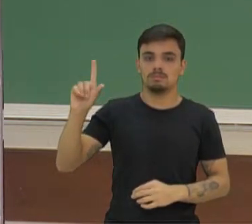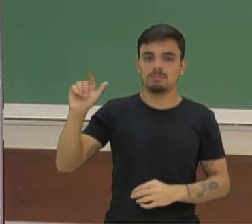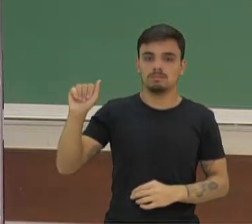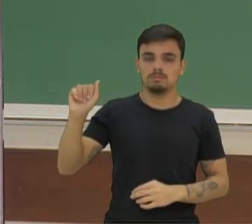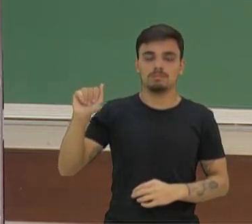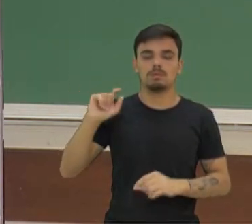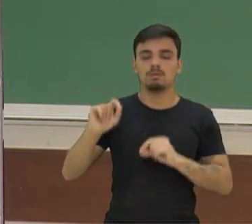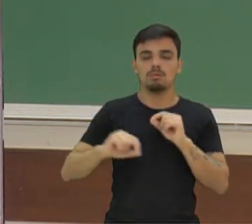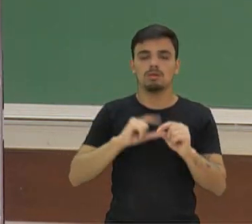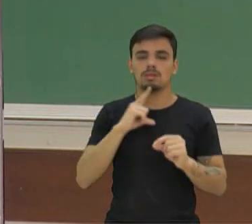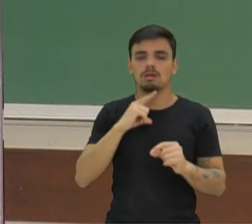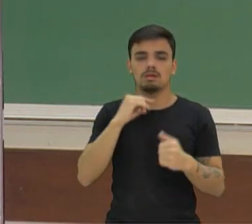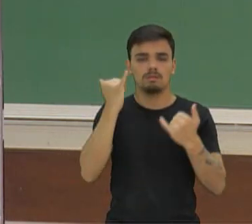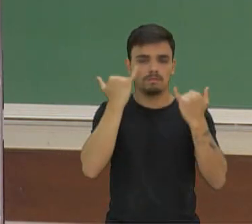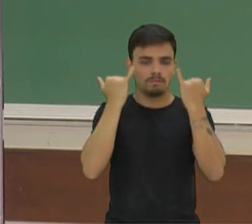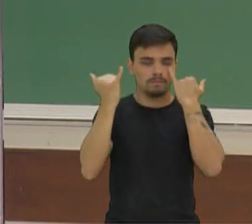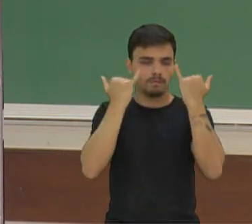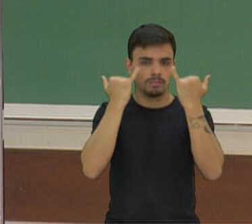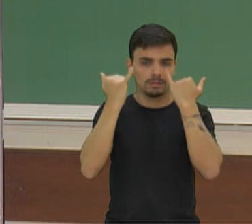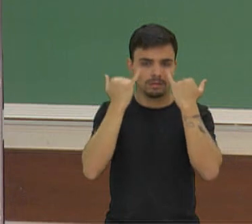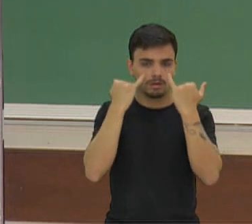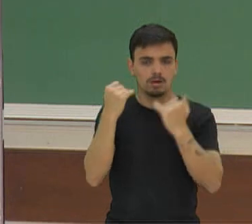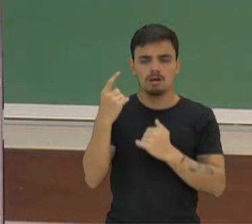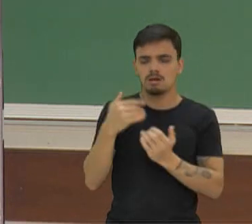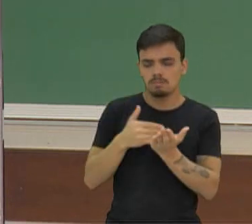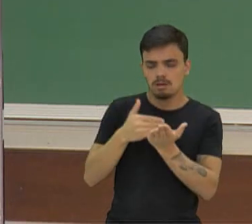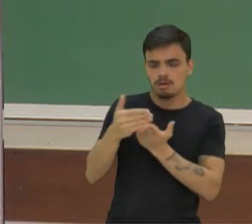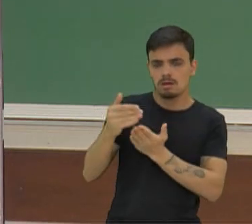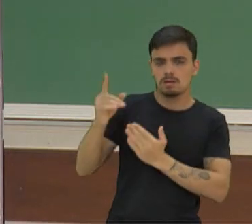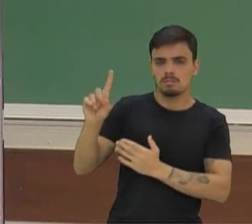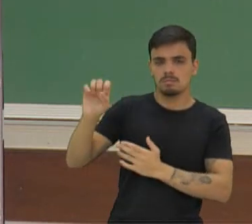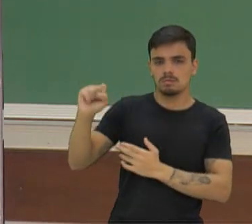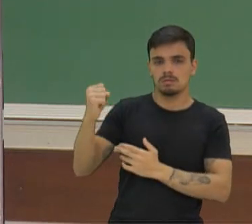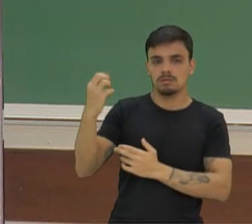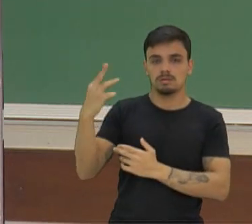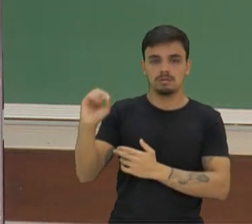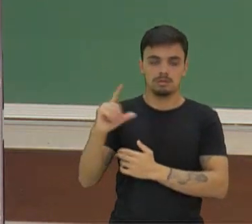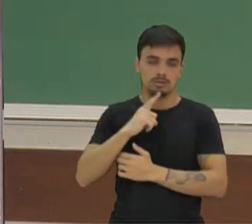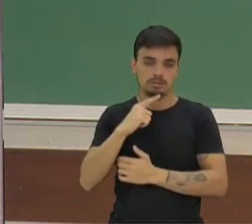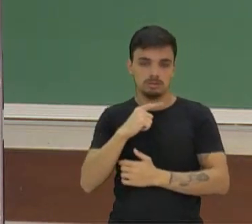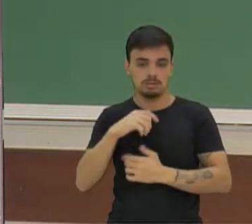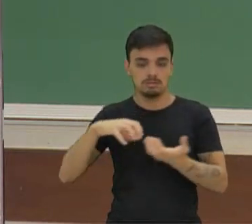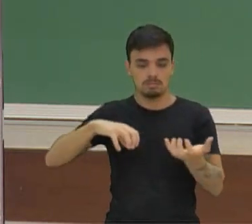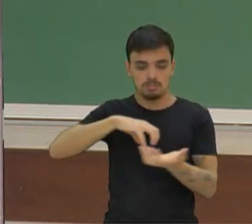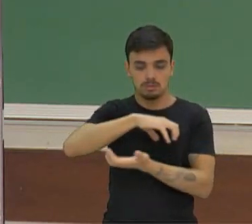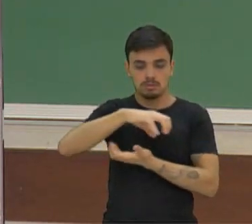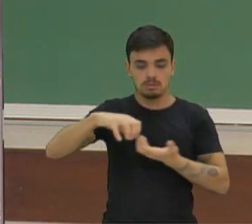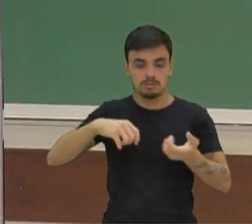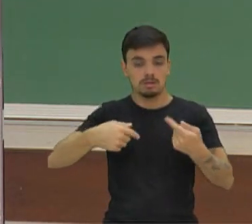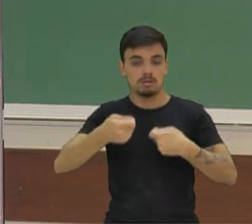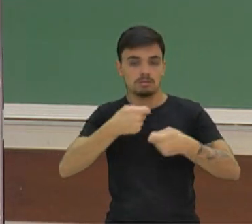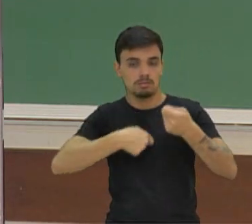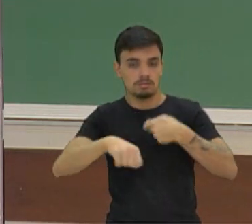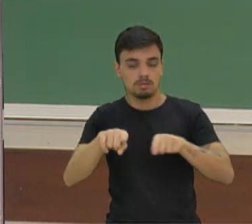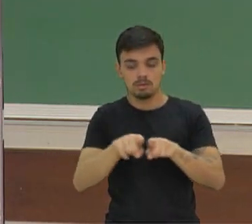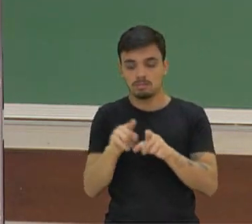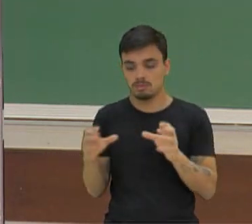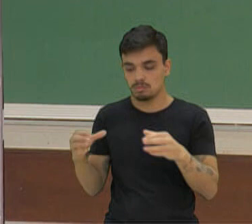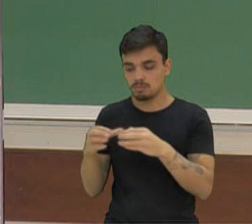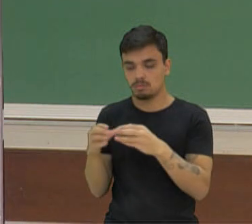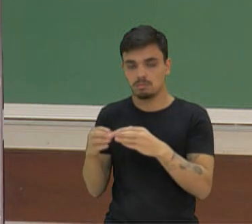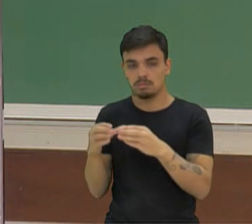agora? Olha, uma província que desde 1830 estava com uma crise econômica, uma província na qual metade